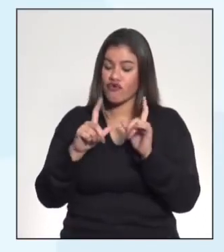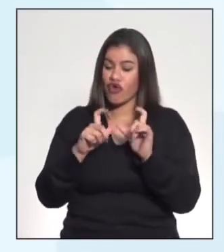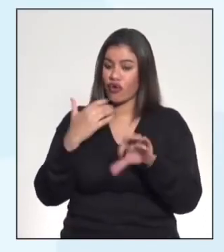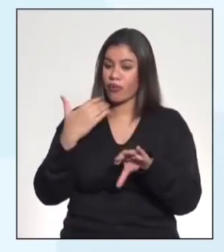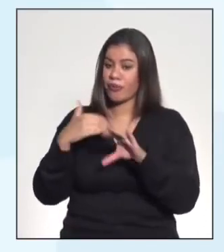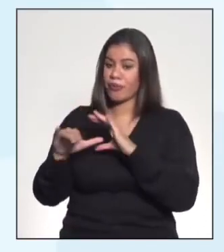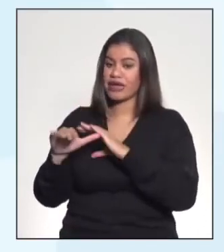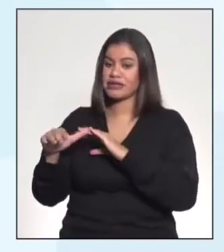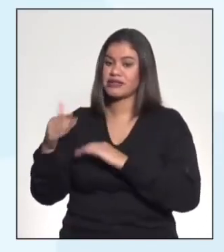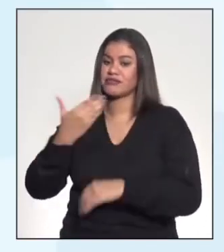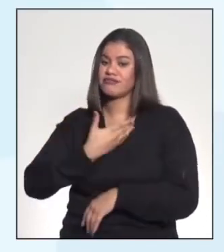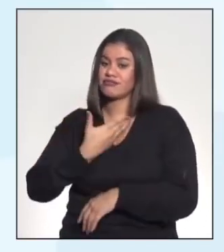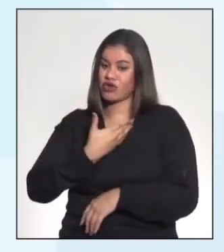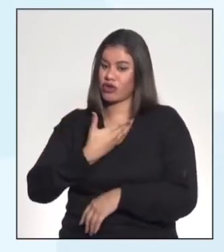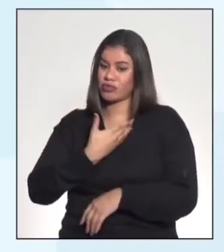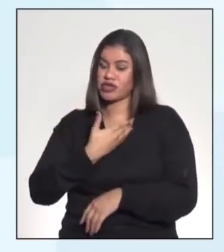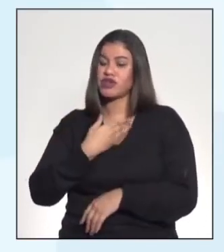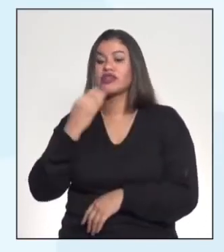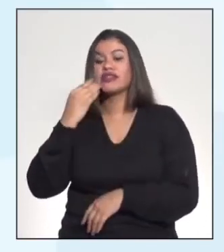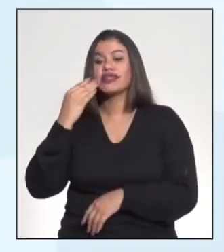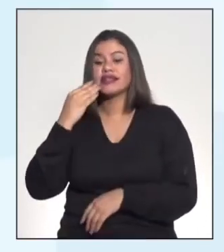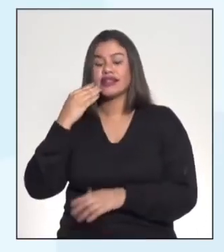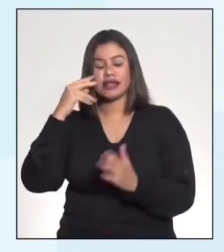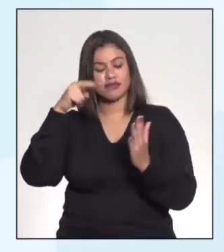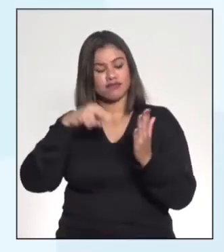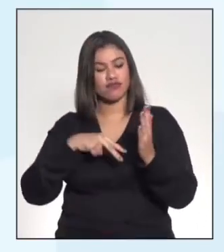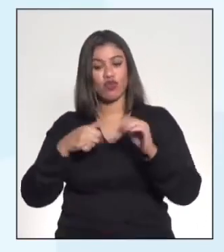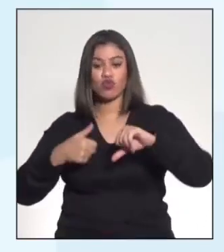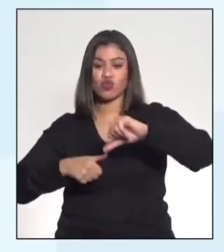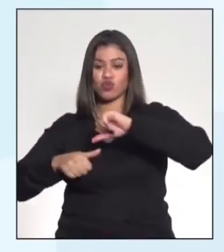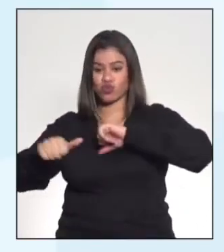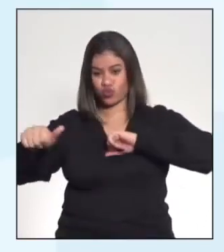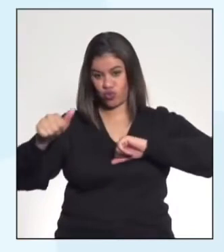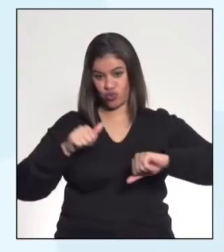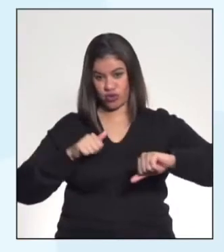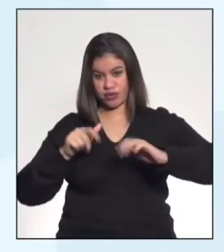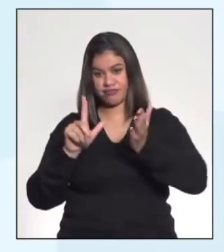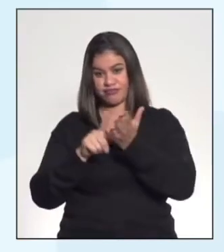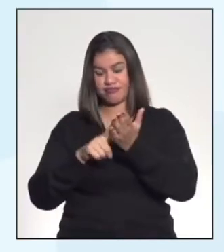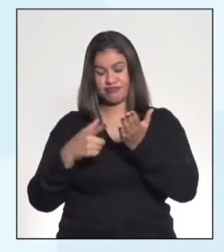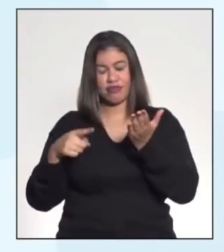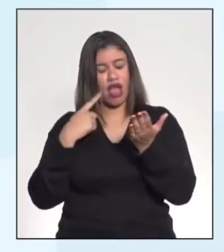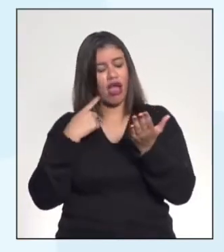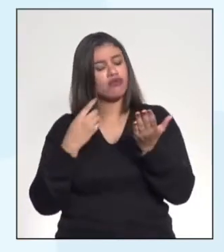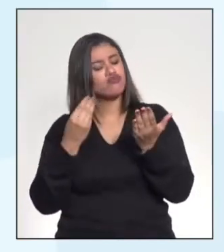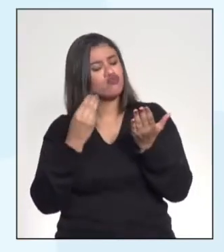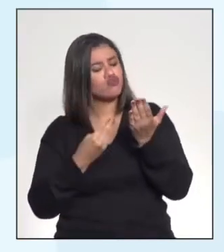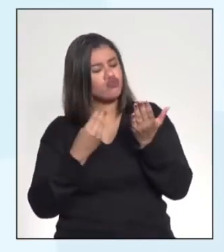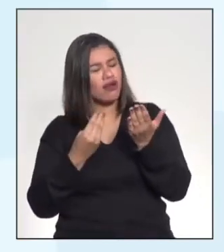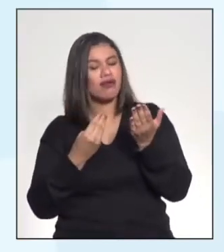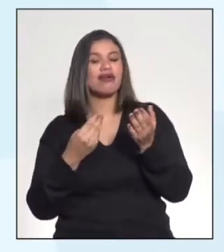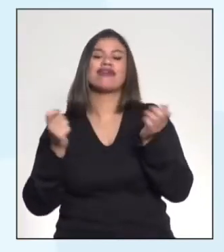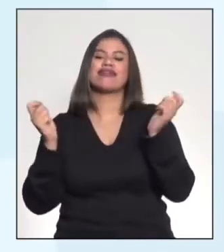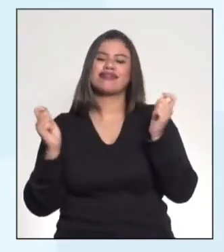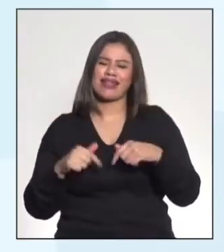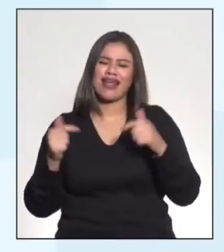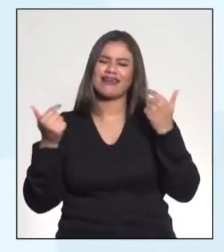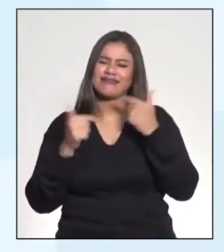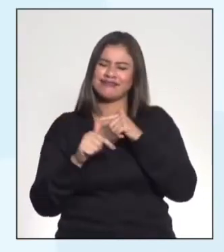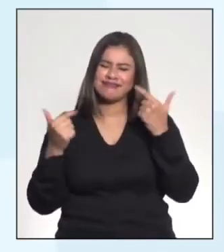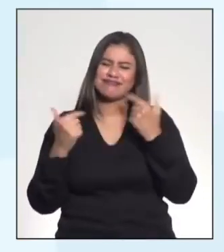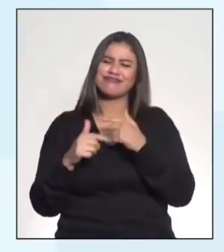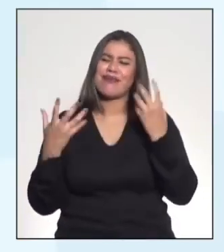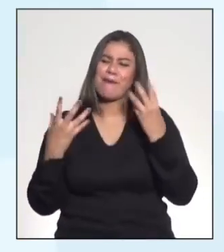consegue interpretar a sua música e pede para ele interpretar a sua também. Ó, eu garanto para vocês vão dar muita risada, vão